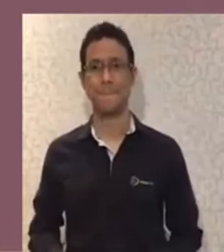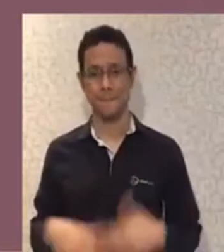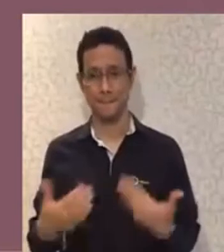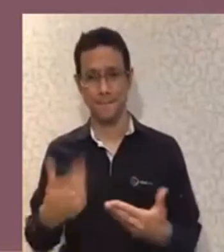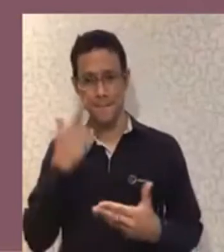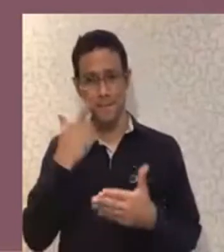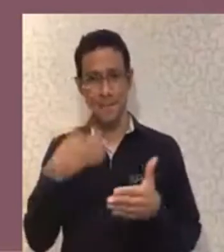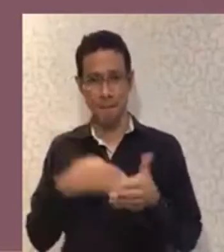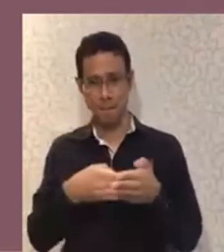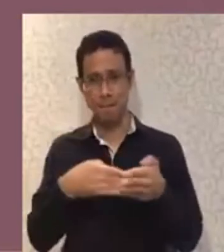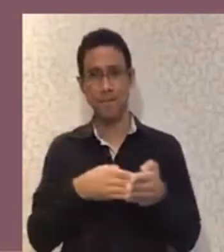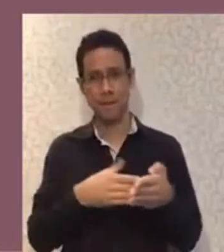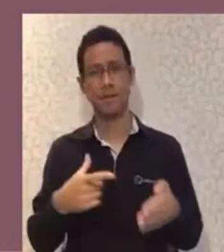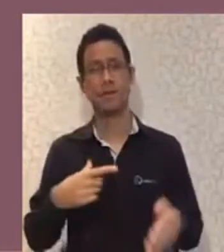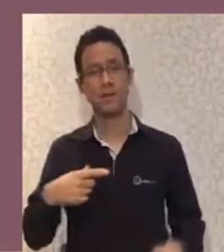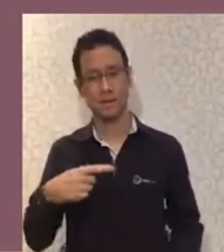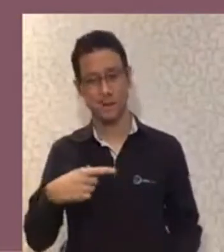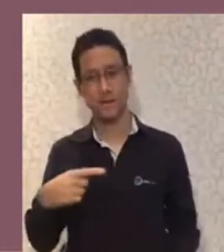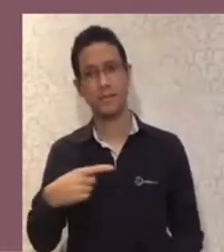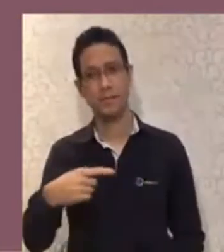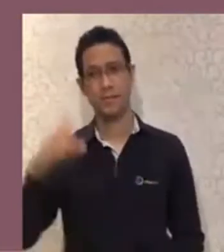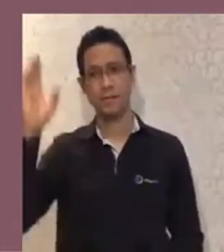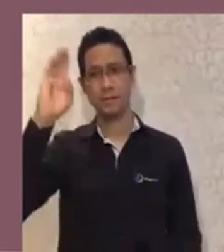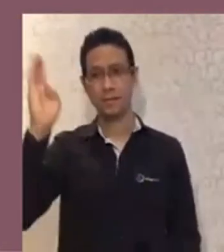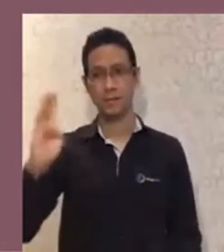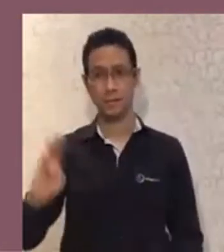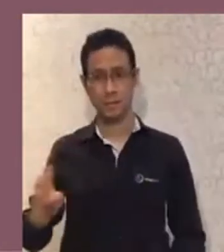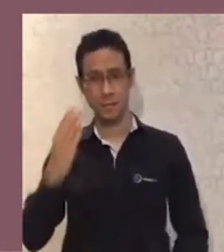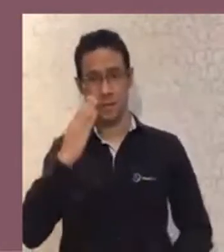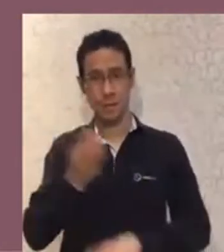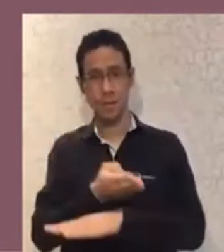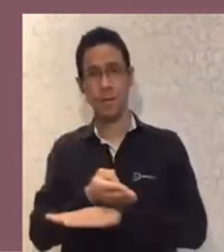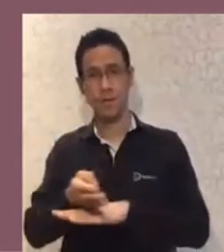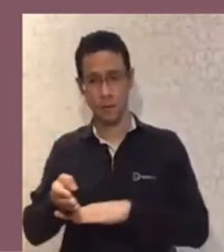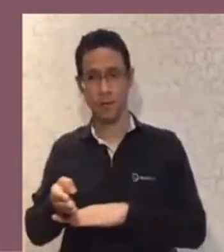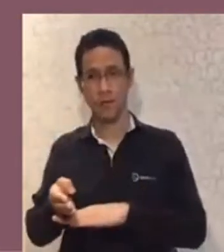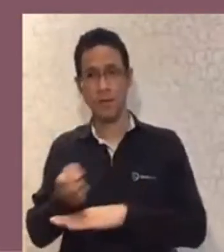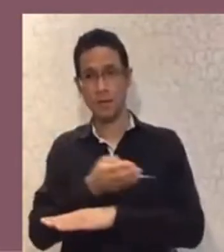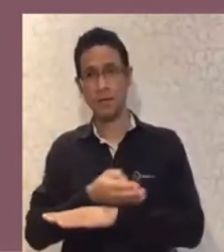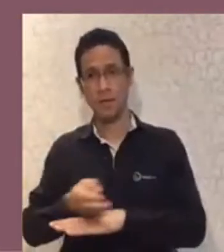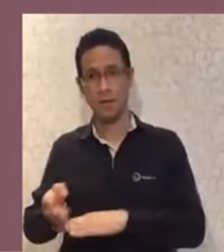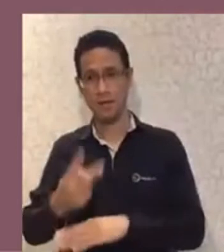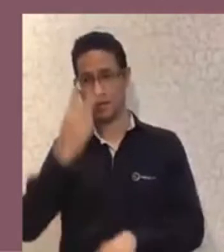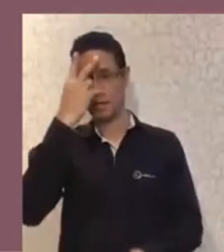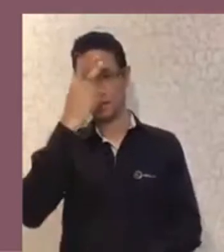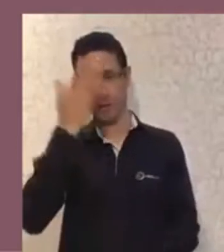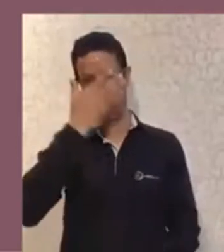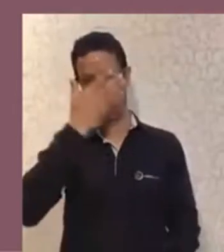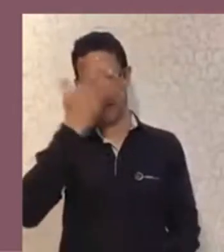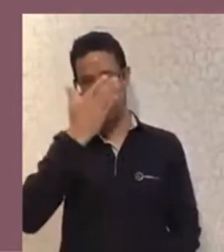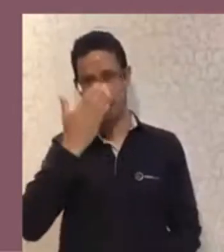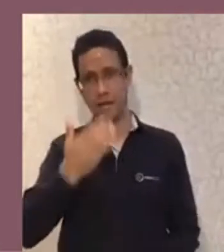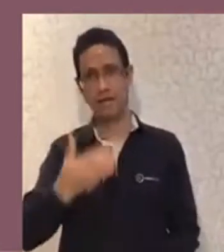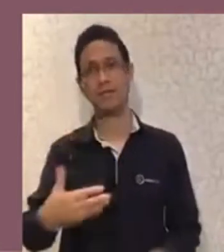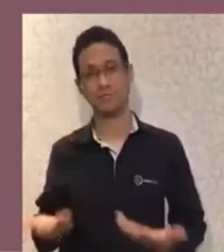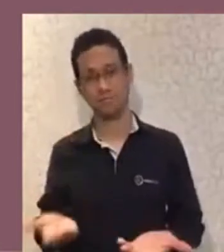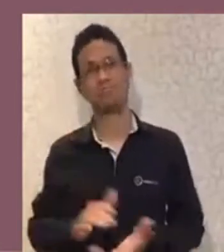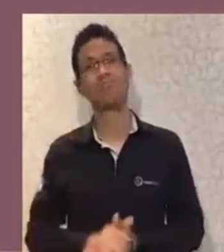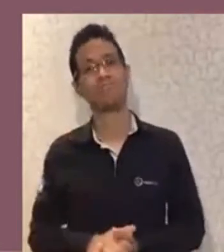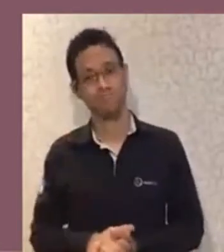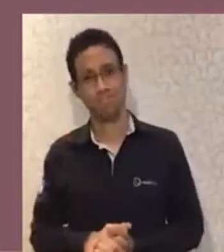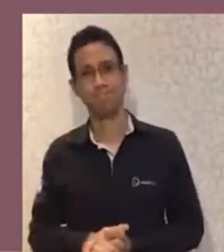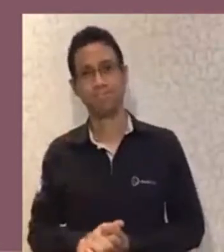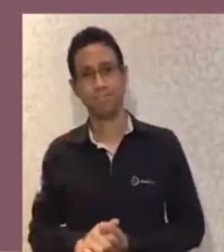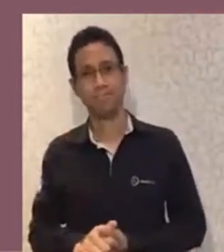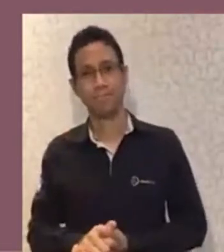gente tem uma barreira do branco na luta antirracista, é a própria branquitude. A branquitude, ela é cega, né, a si mesmo, né? Então,